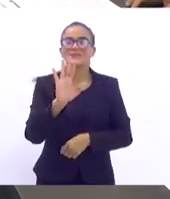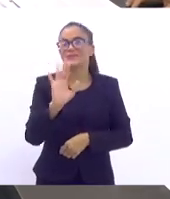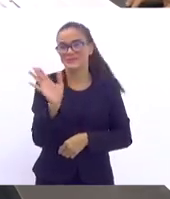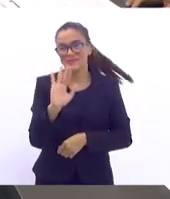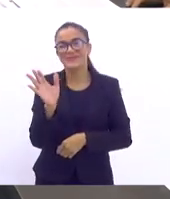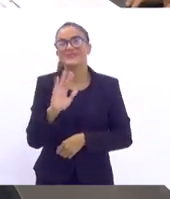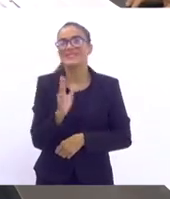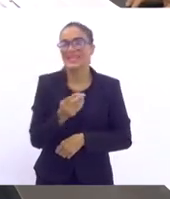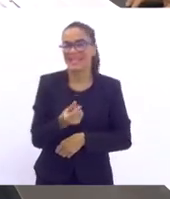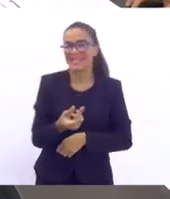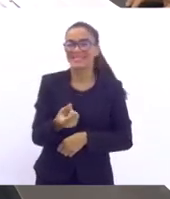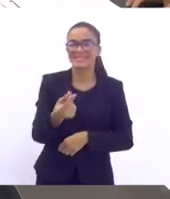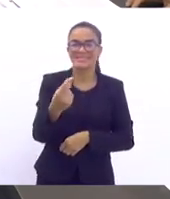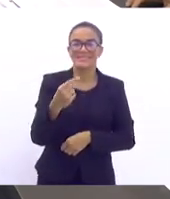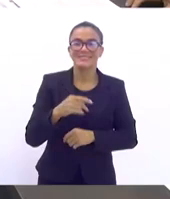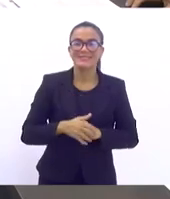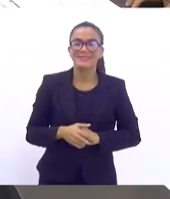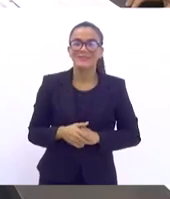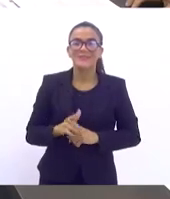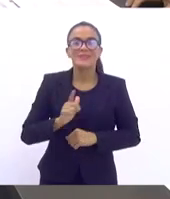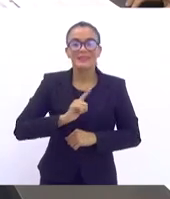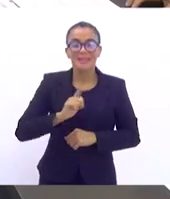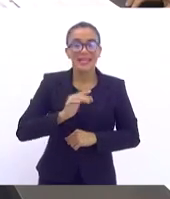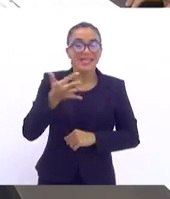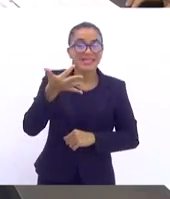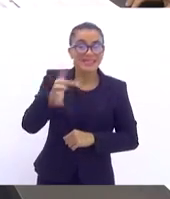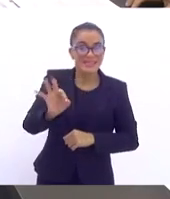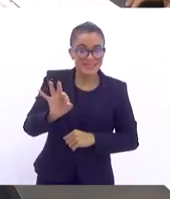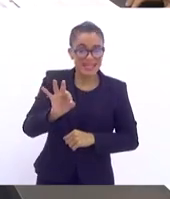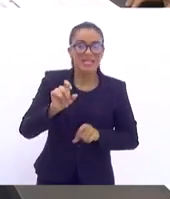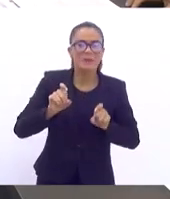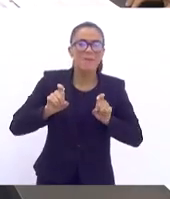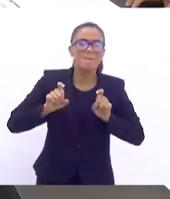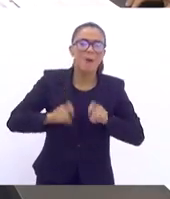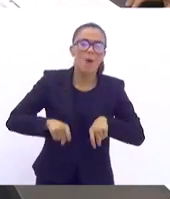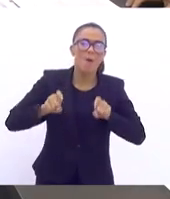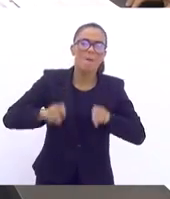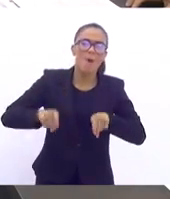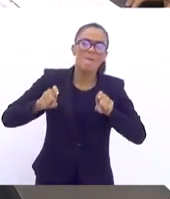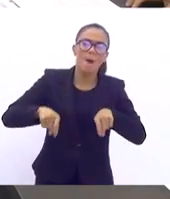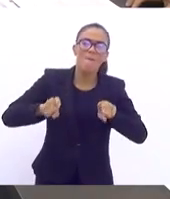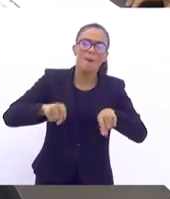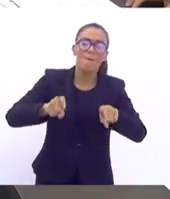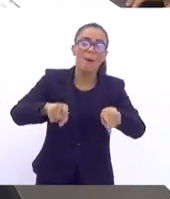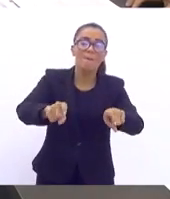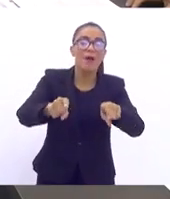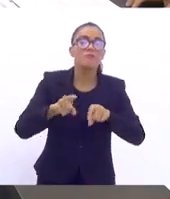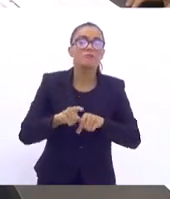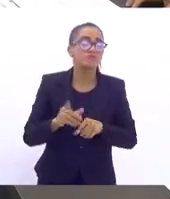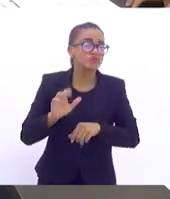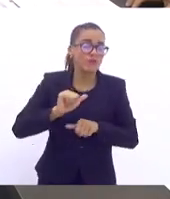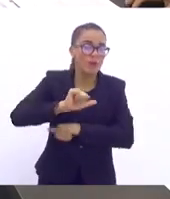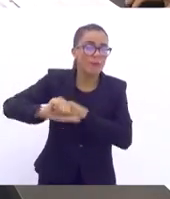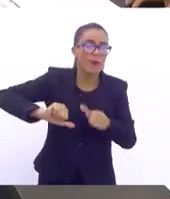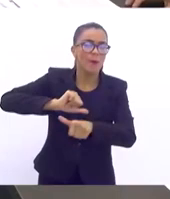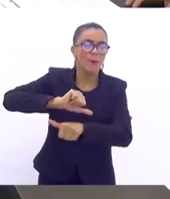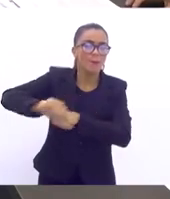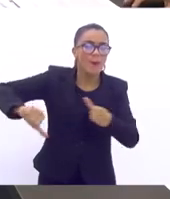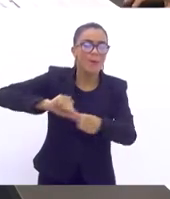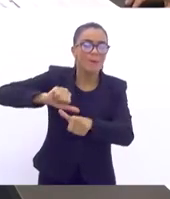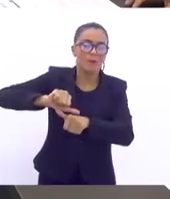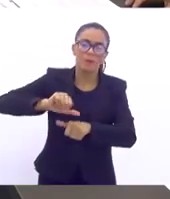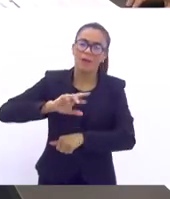vitalício Ele tem 10 mandatos os dez mandatos dele é cada mandato foi renovado ou mandado mas não